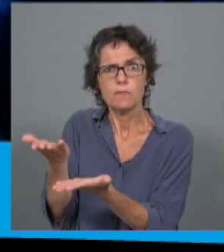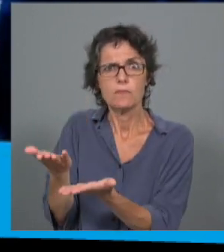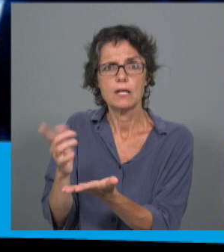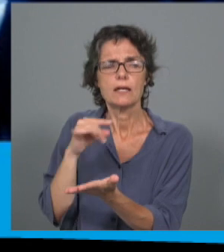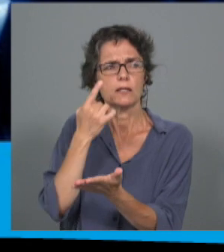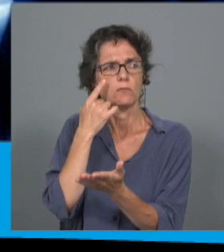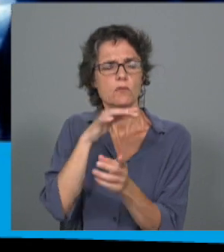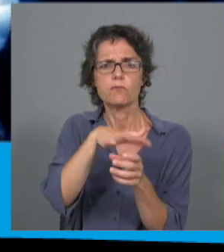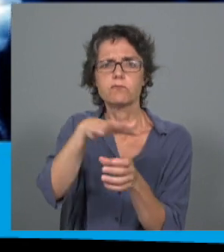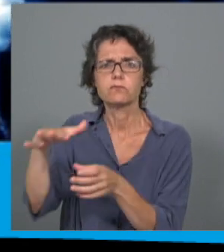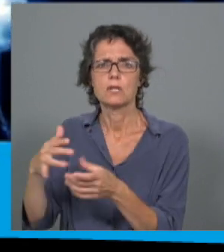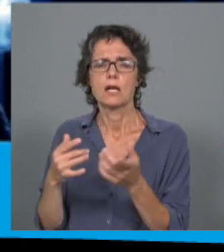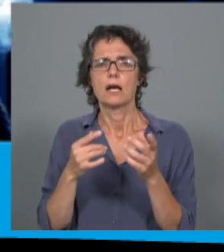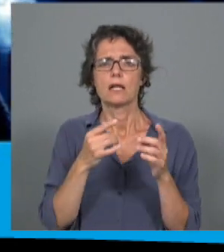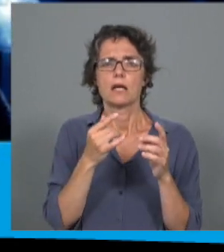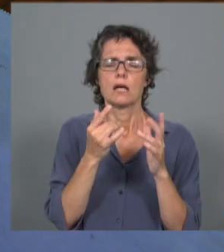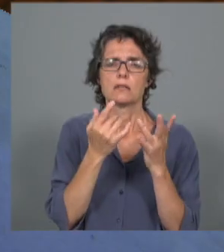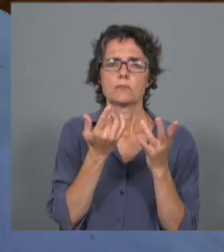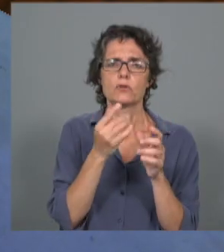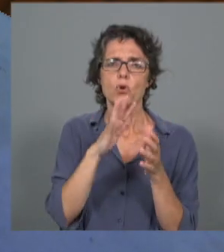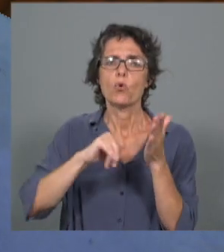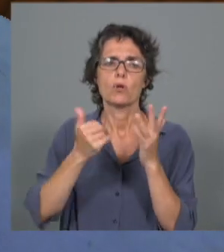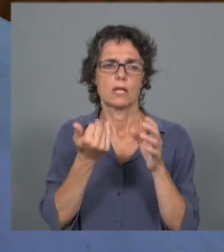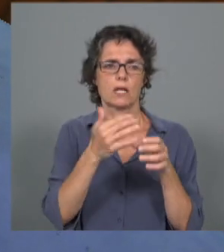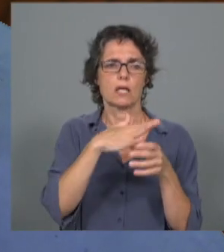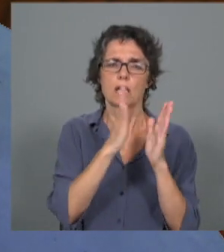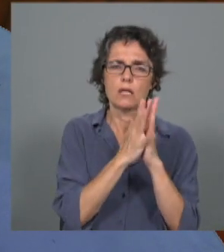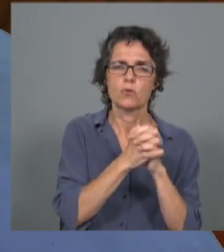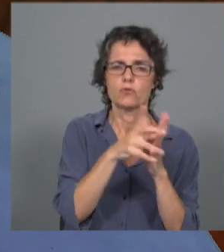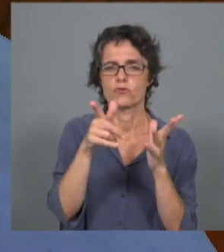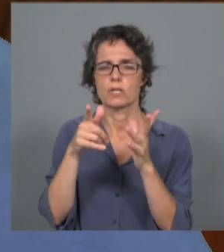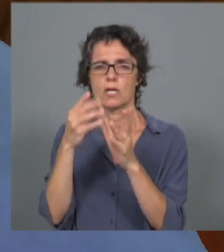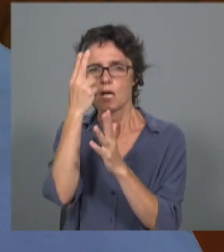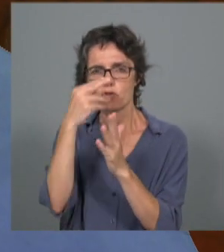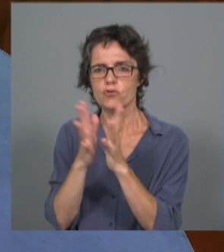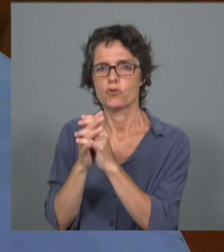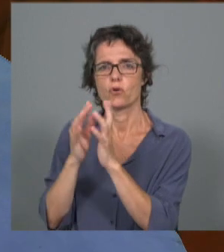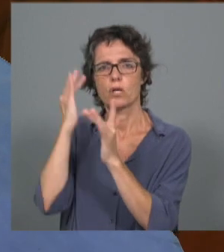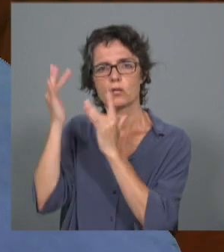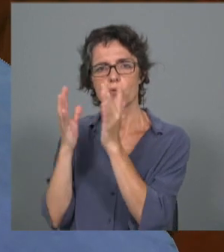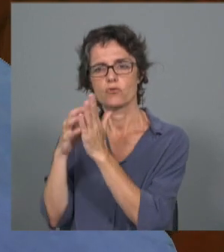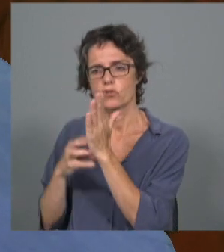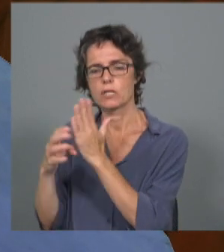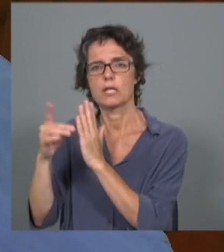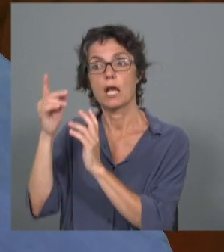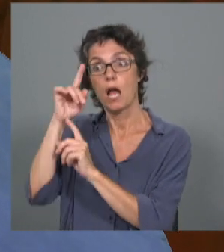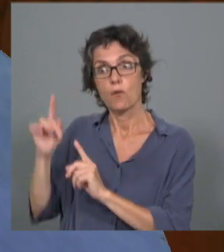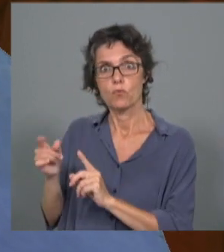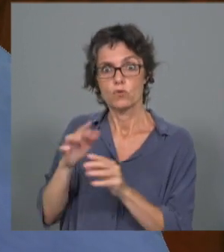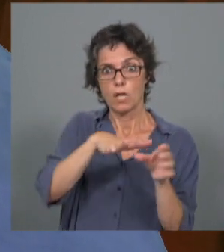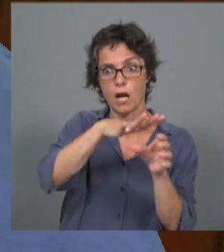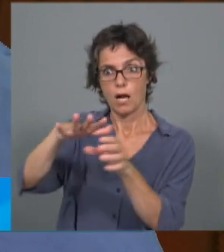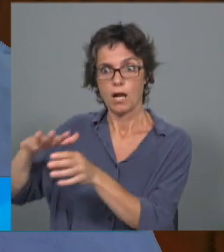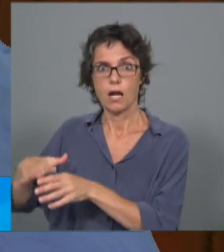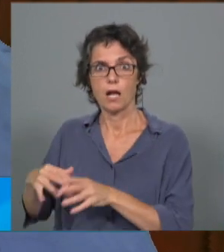da liturgia, à história, à espiritualidade, à iconografia, à teologia dogmática e à música. São estes 7